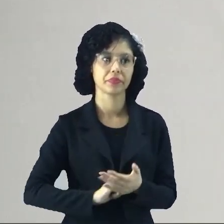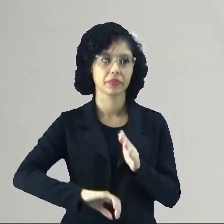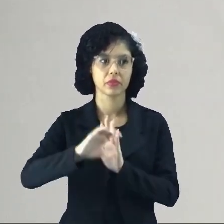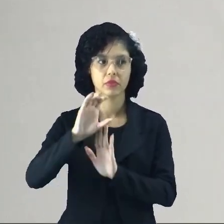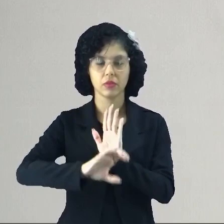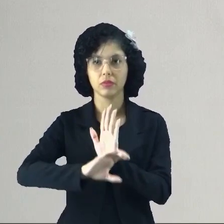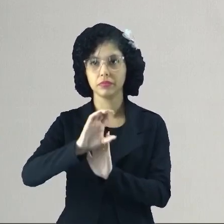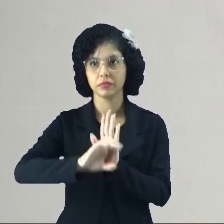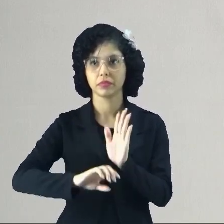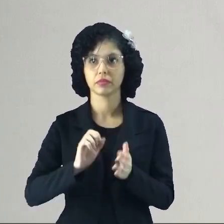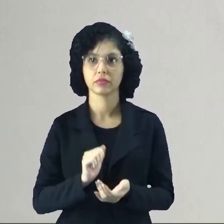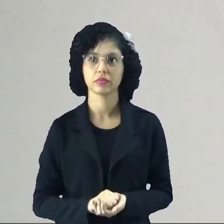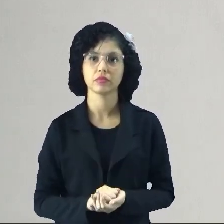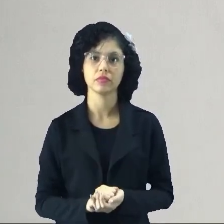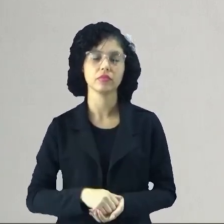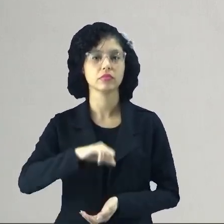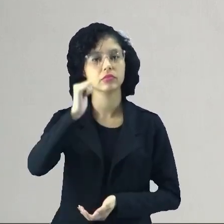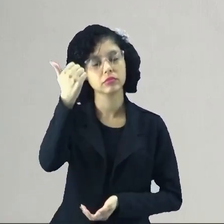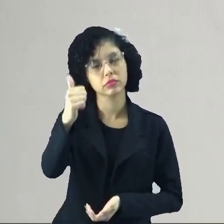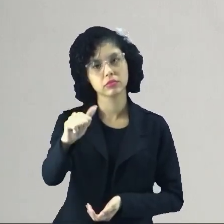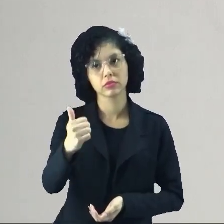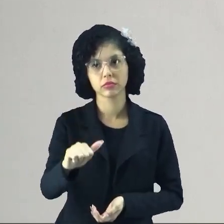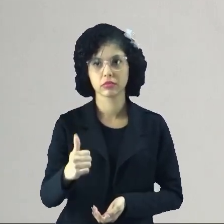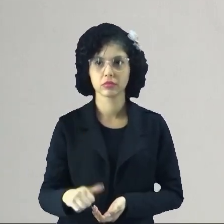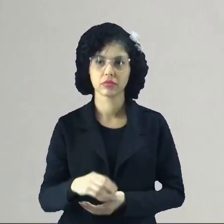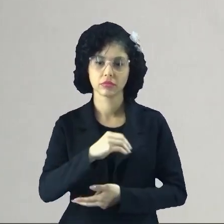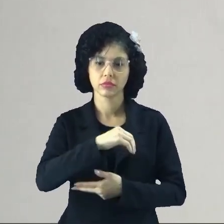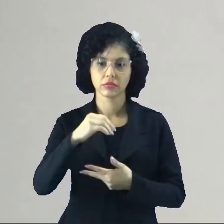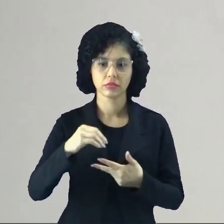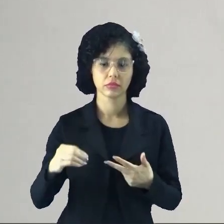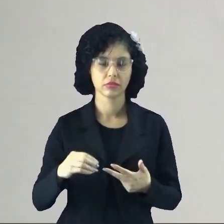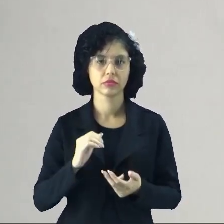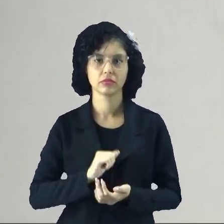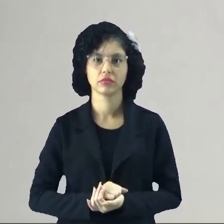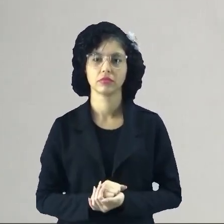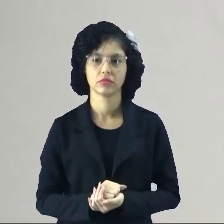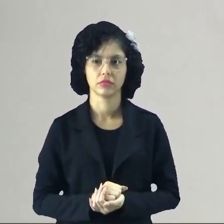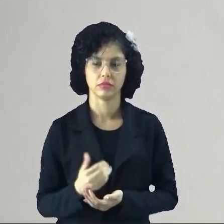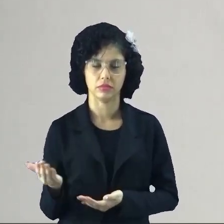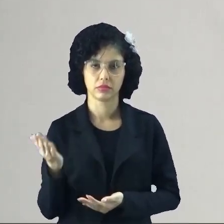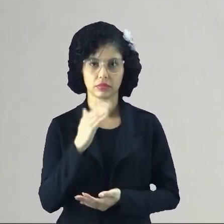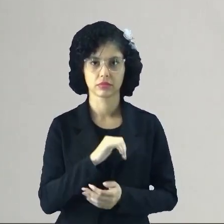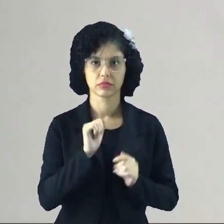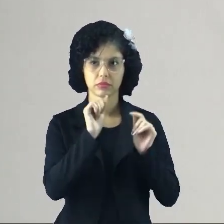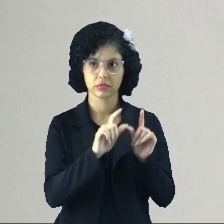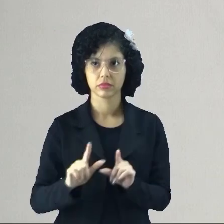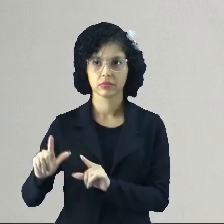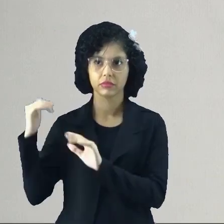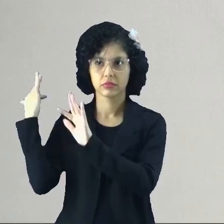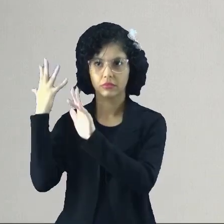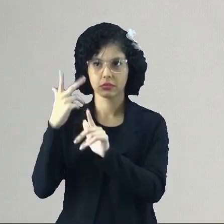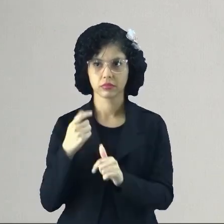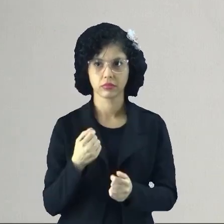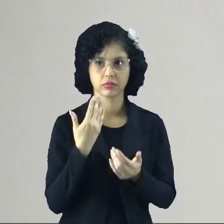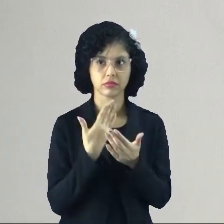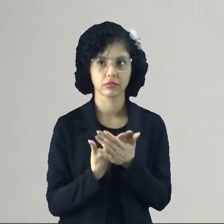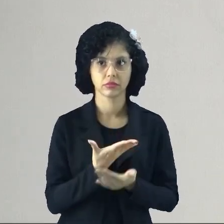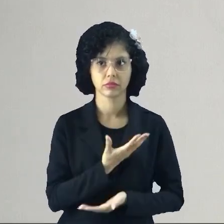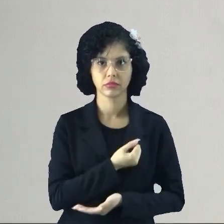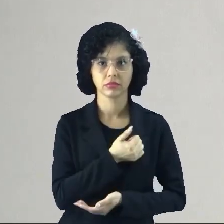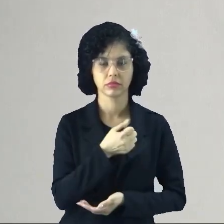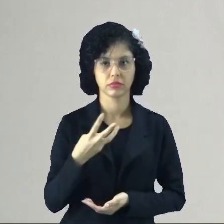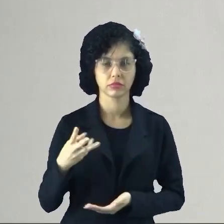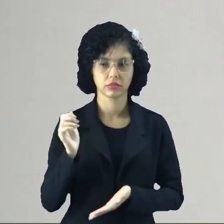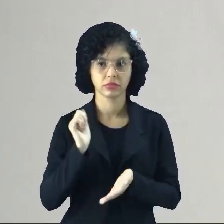que vai estar na nossa avaliação, no nosso Enem, certo? Vamos lá então para a nossa revisão de hoje, na nossa aula número